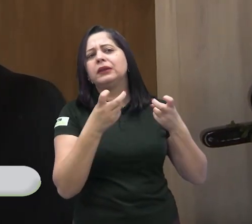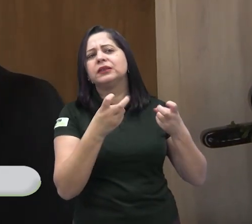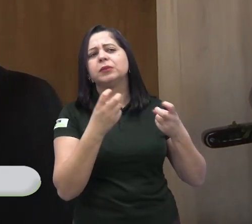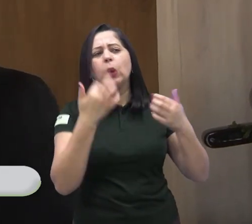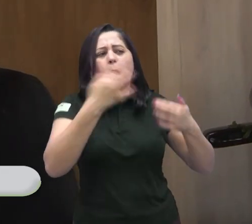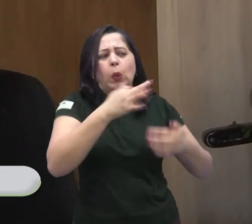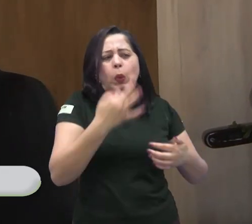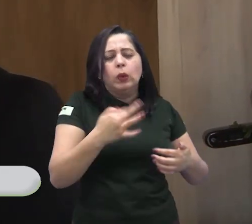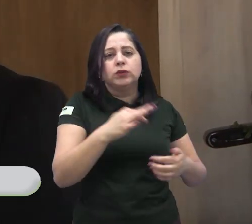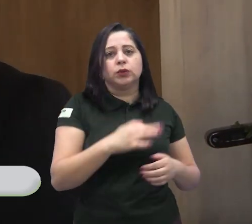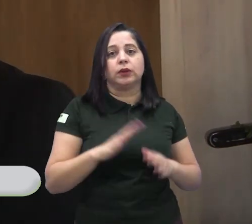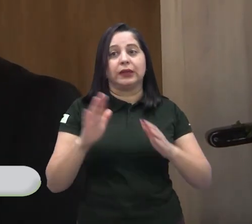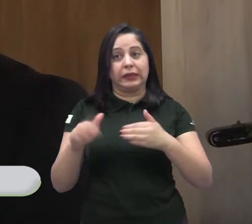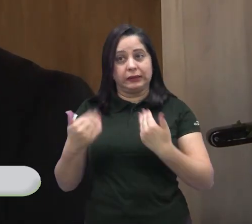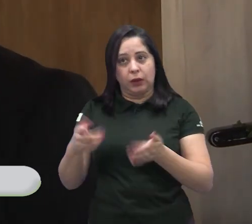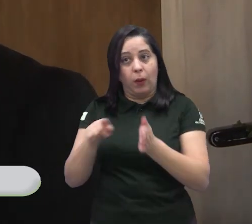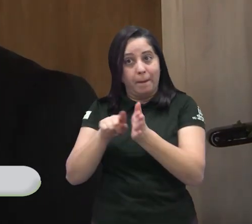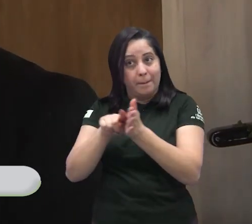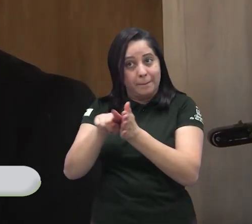regiões da face doem, né?